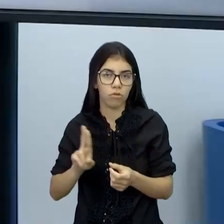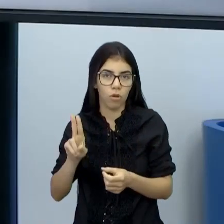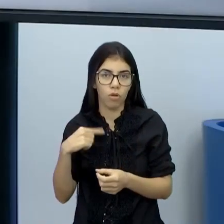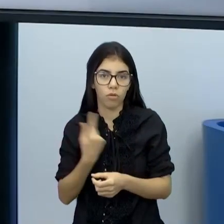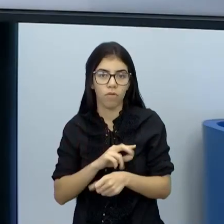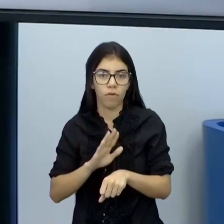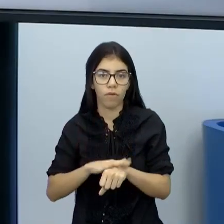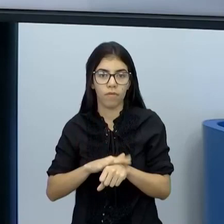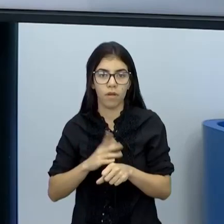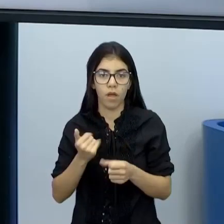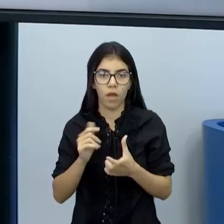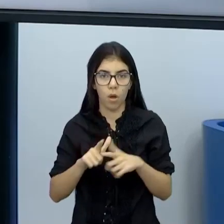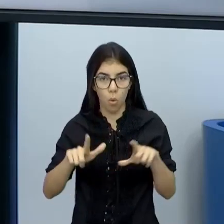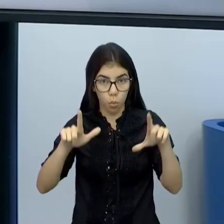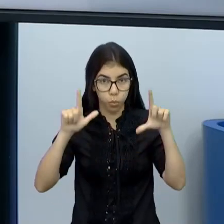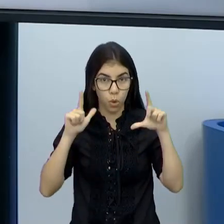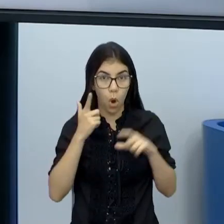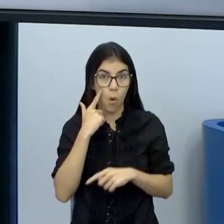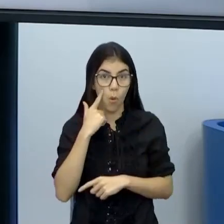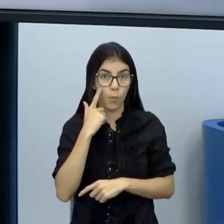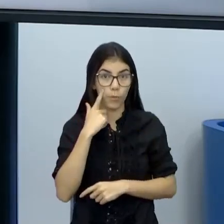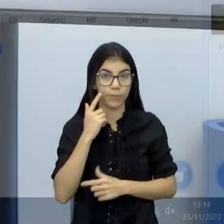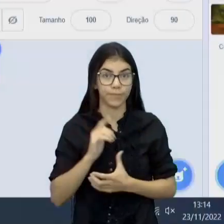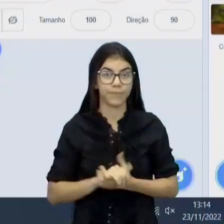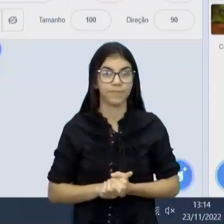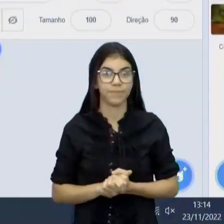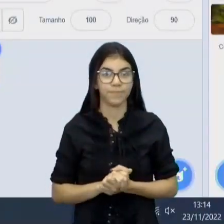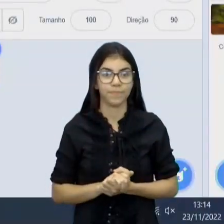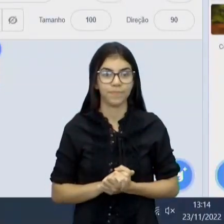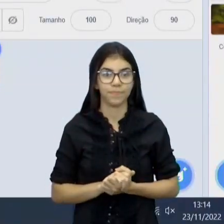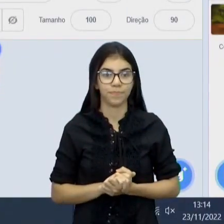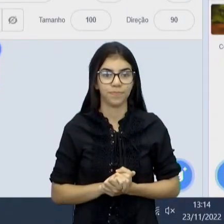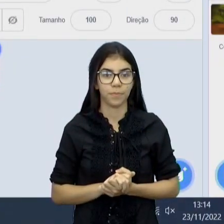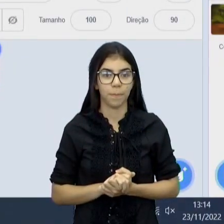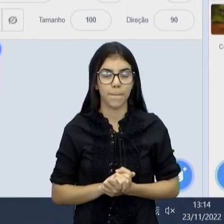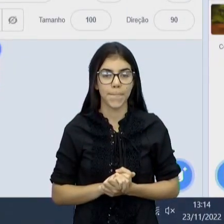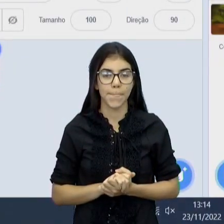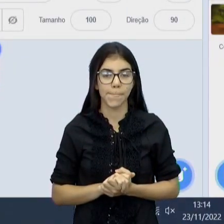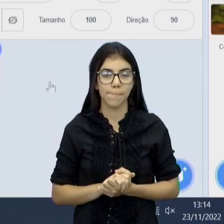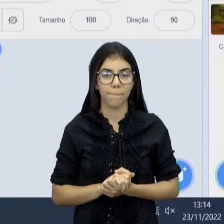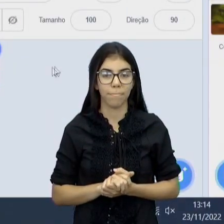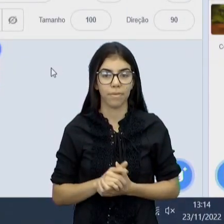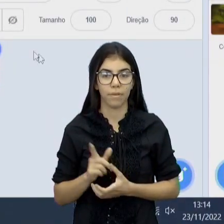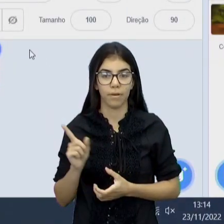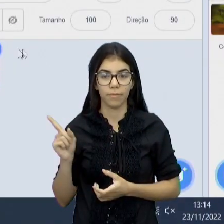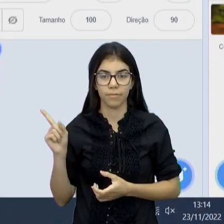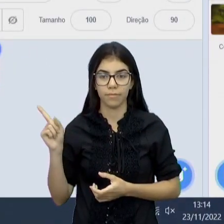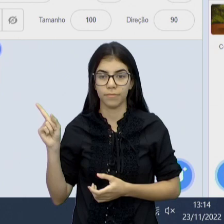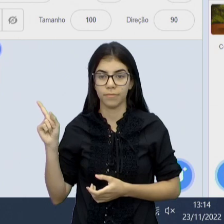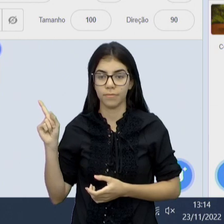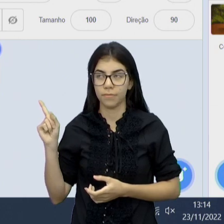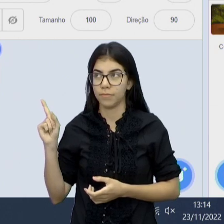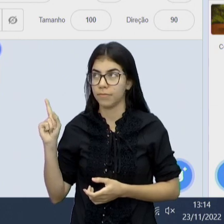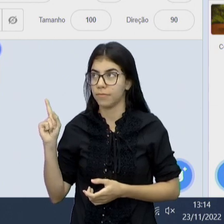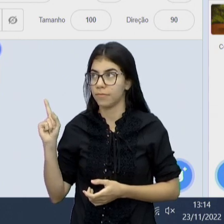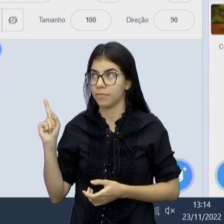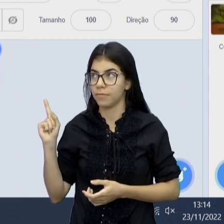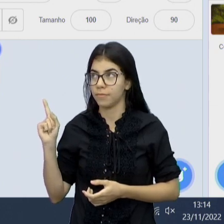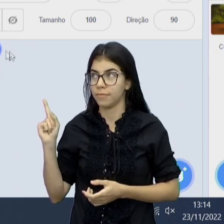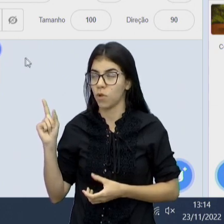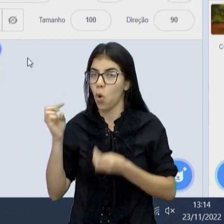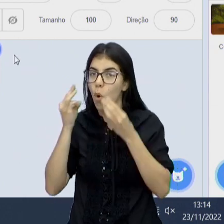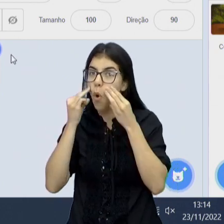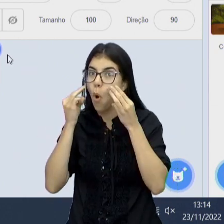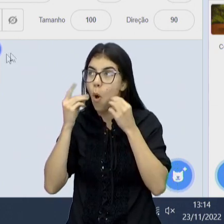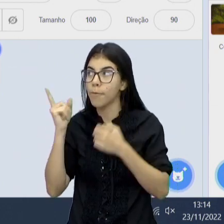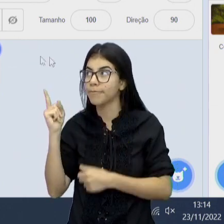Beleza. Então pode espelhar a tela do Osmar, ó de lá, isso Ok. aí. Canto direito de baixo, onde tem o personagem, tá vendo? O gatinho tá bem